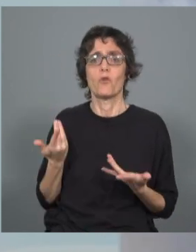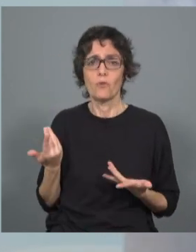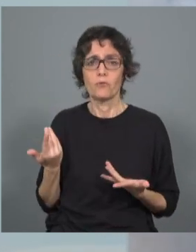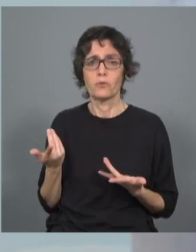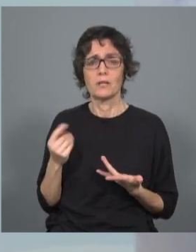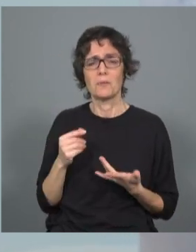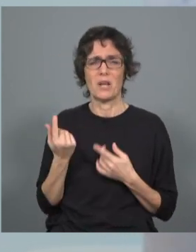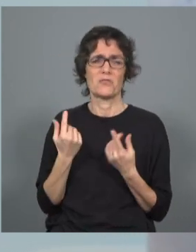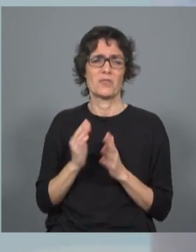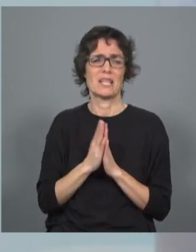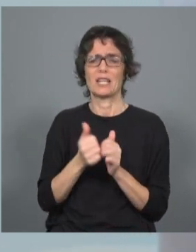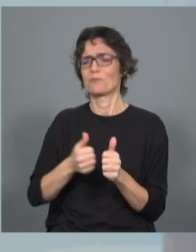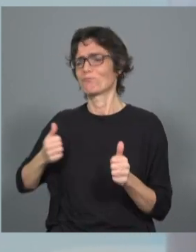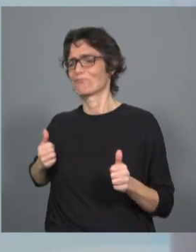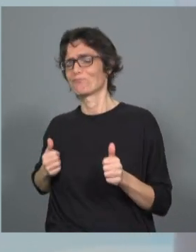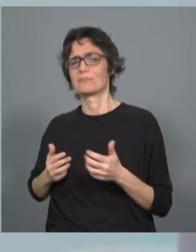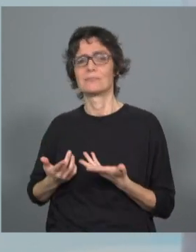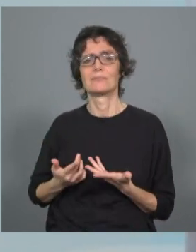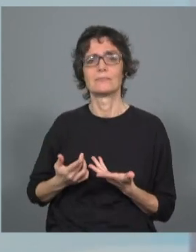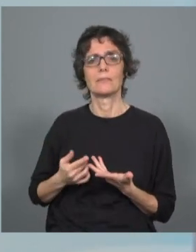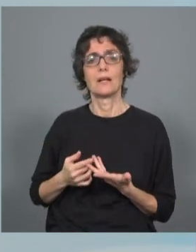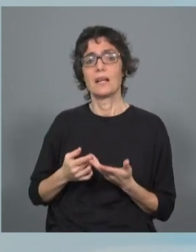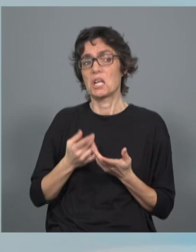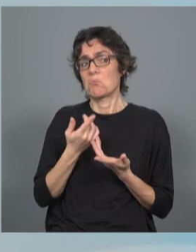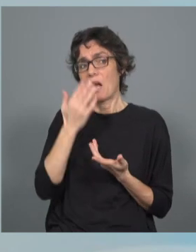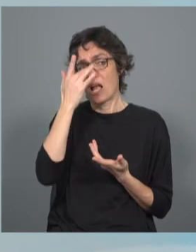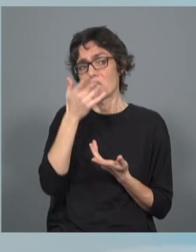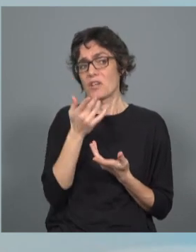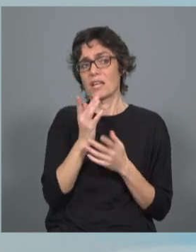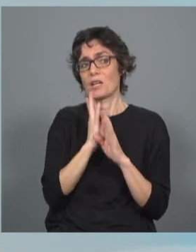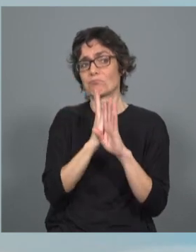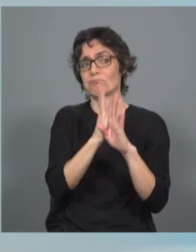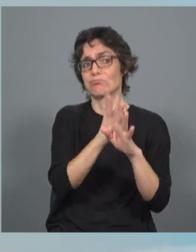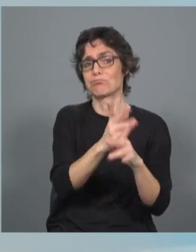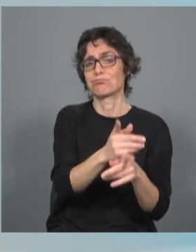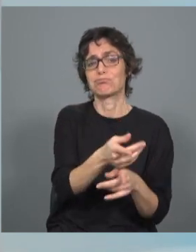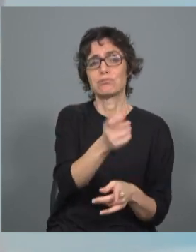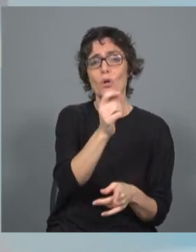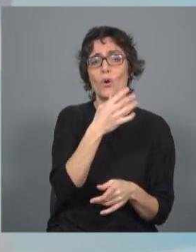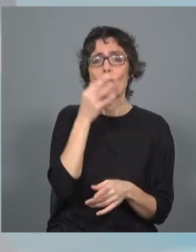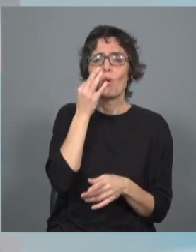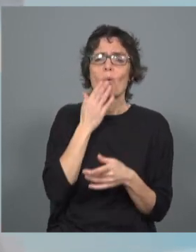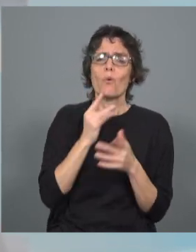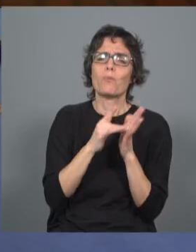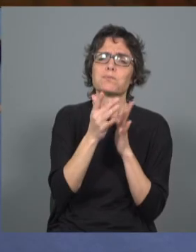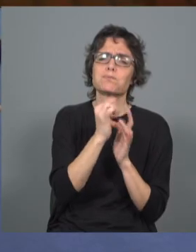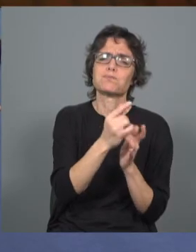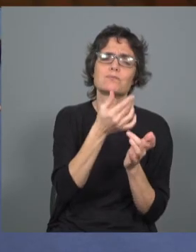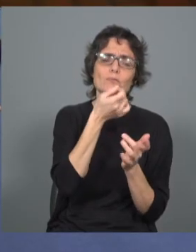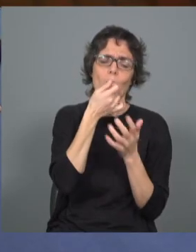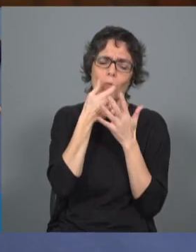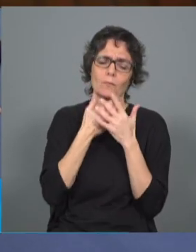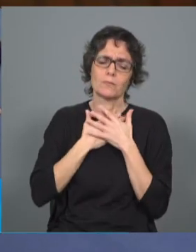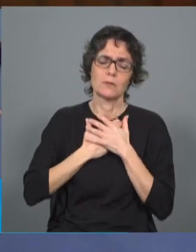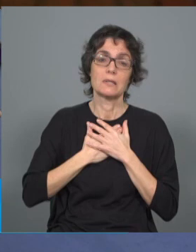da igreja muitas vezes, que de facto a comunhão não era muito importante. Se acontecesse, acontecia, se não acontecia. E hoje em dia, de